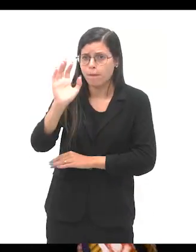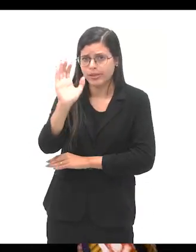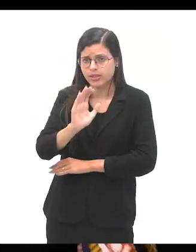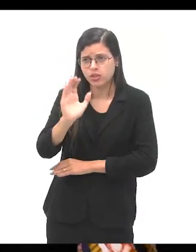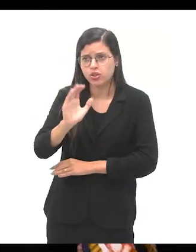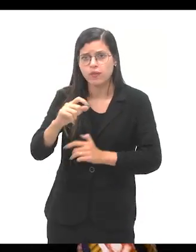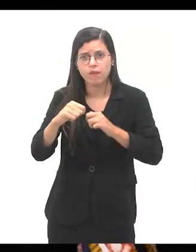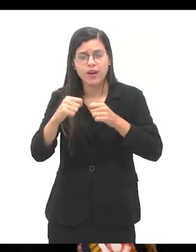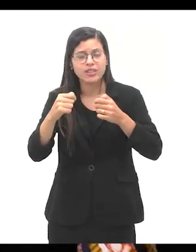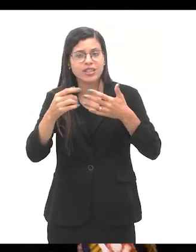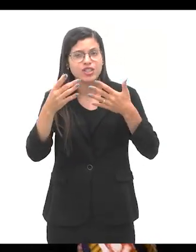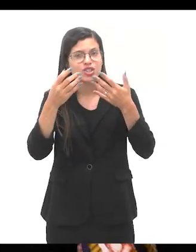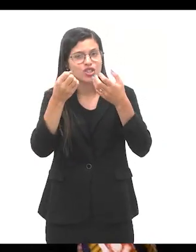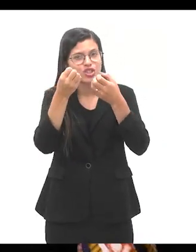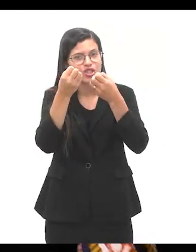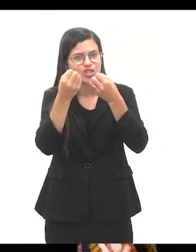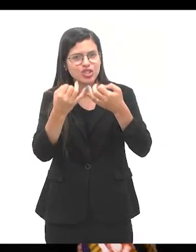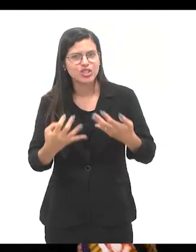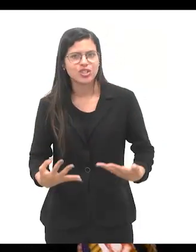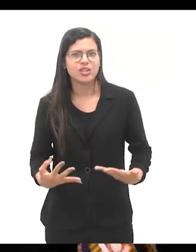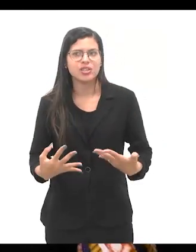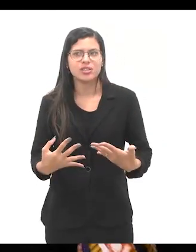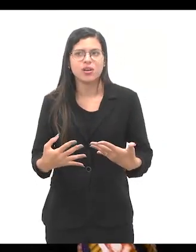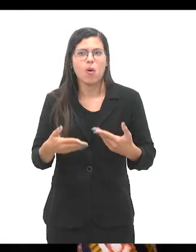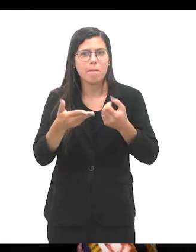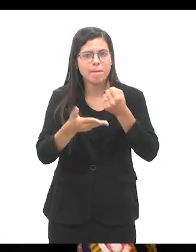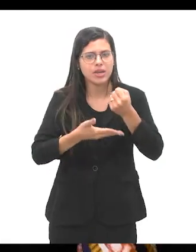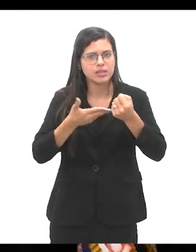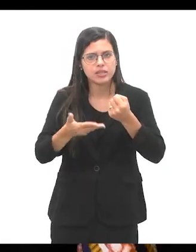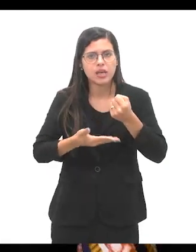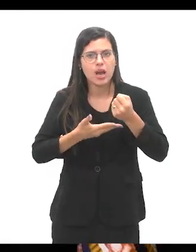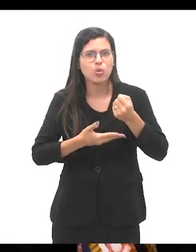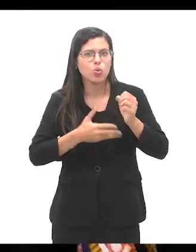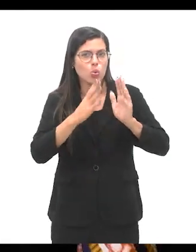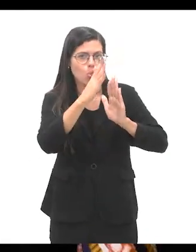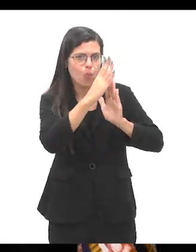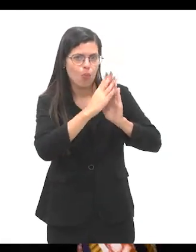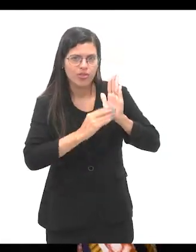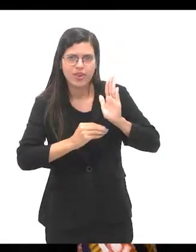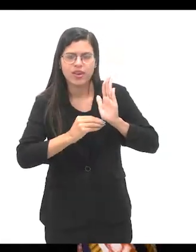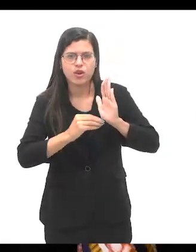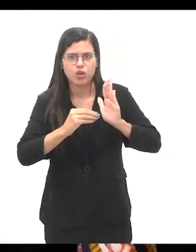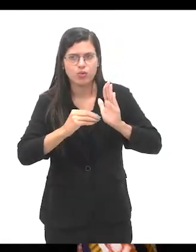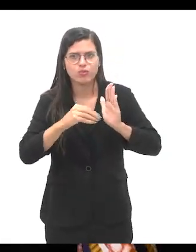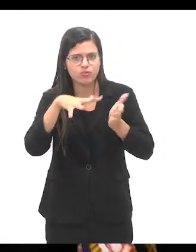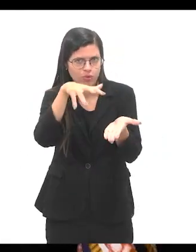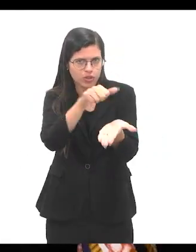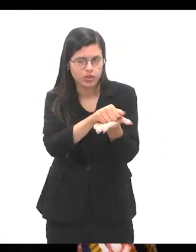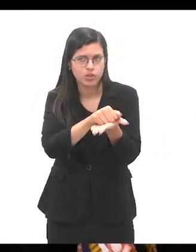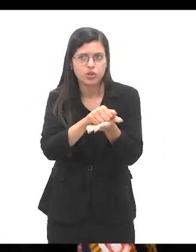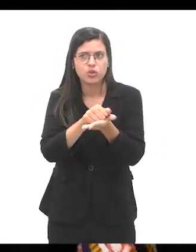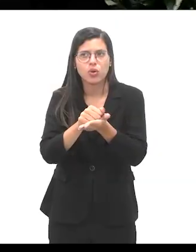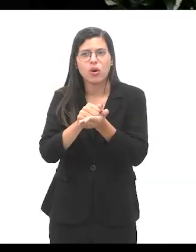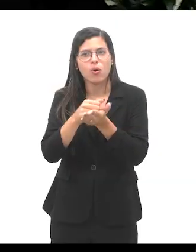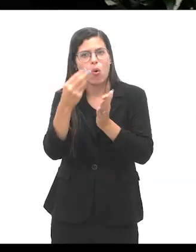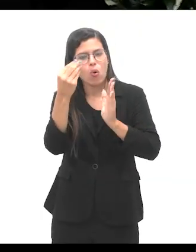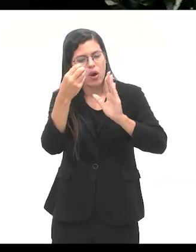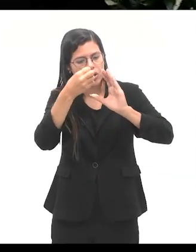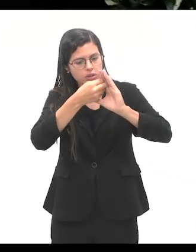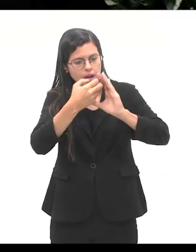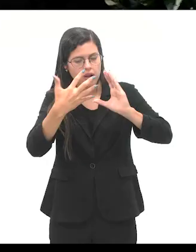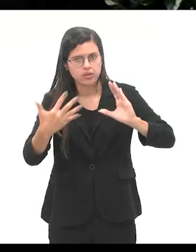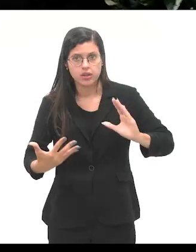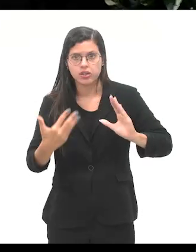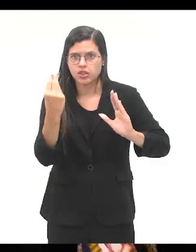faz a descrição da espécie para nomear baseado em alguns exemplares, às vezes um ou vários exemplares, em que você diz as características e nomeia